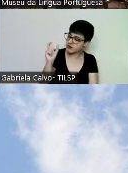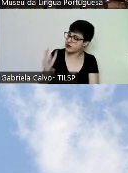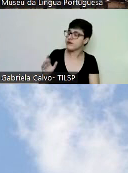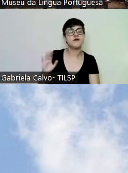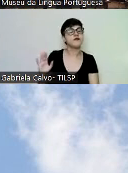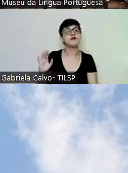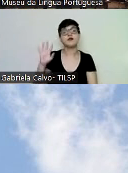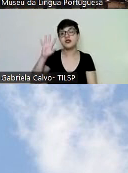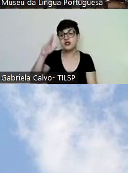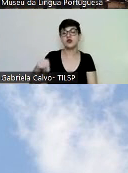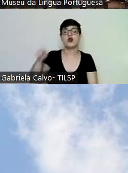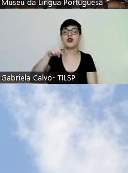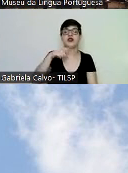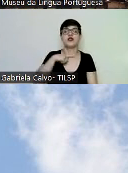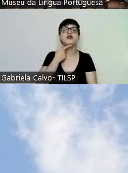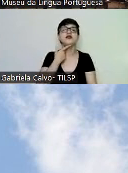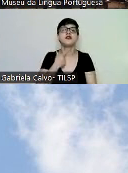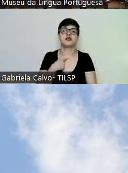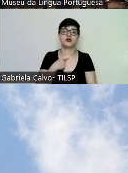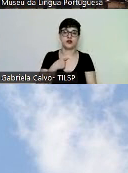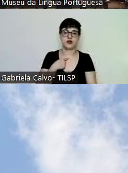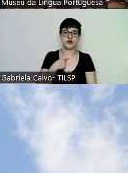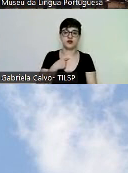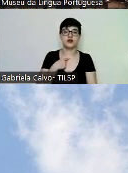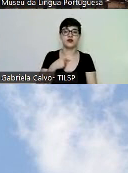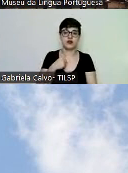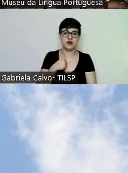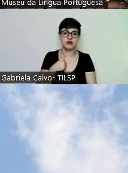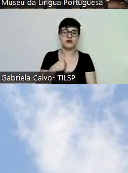traduzem um desejo e eu me apego muito enfim